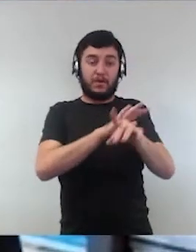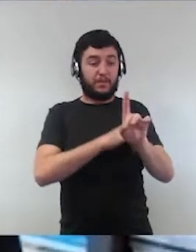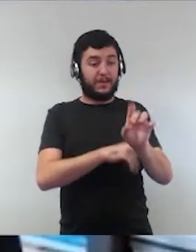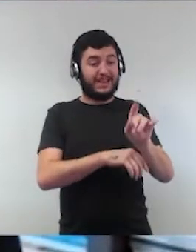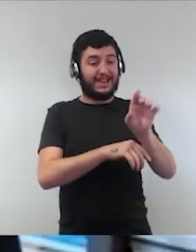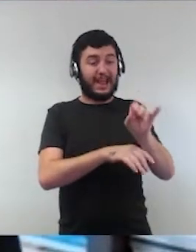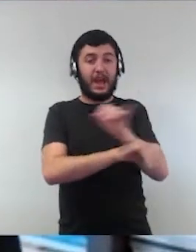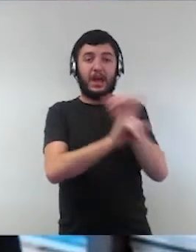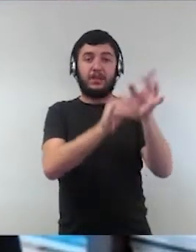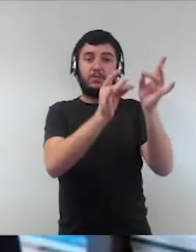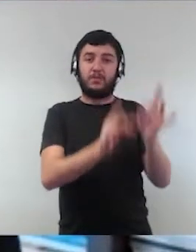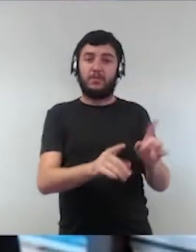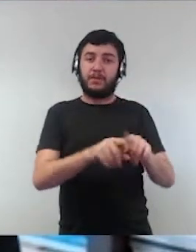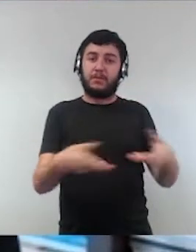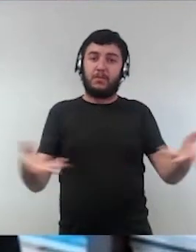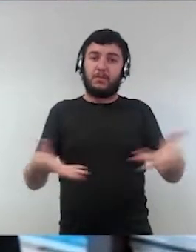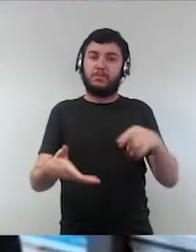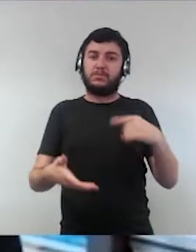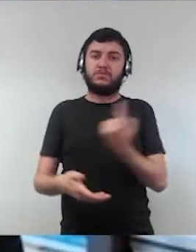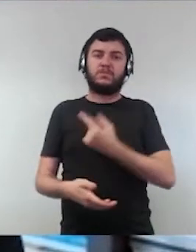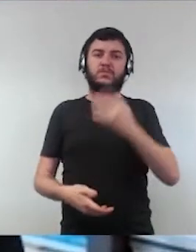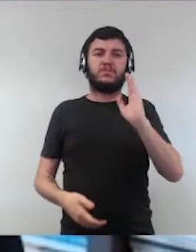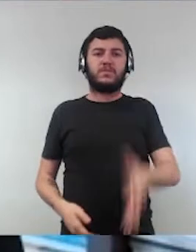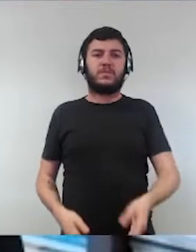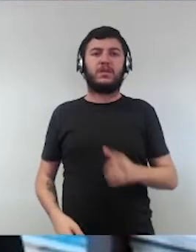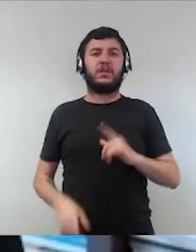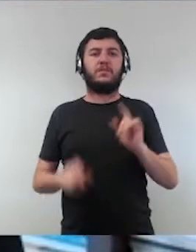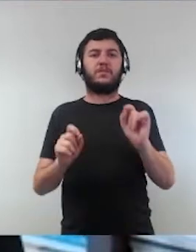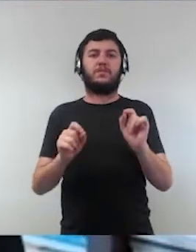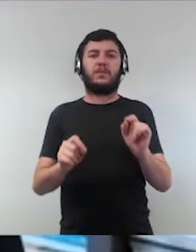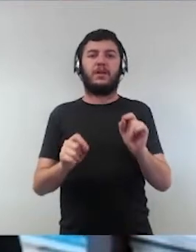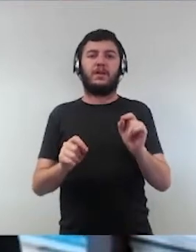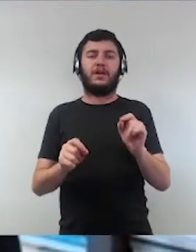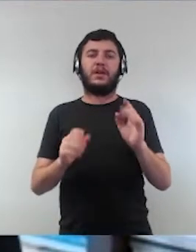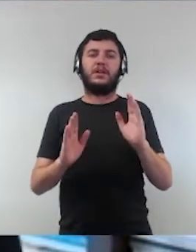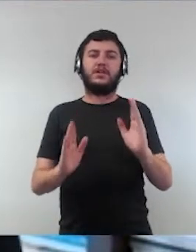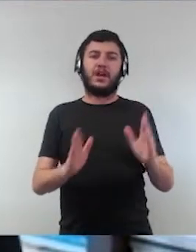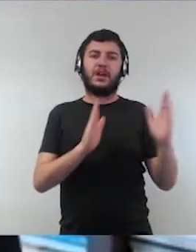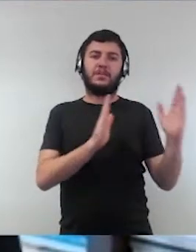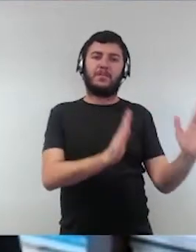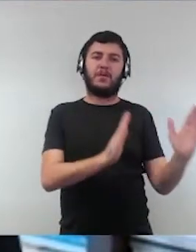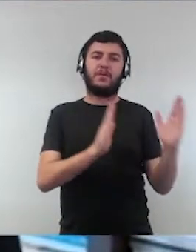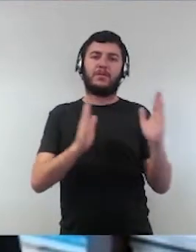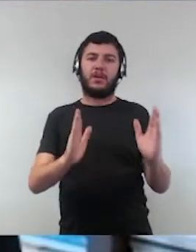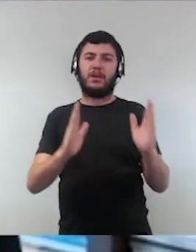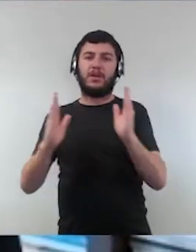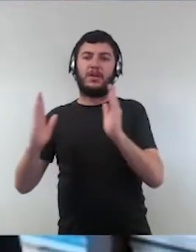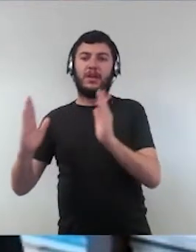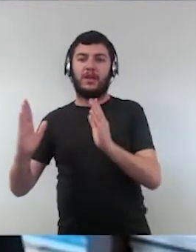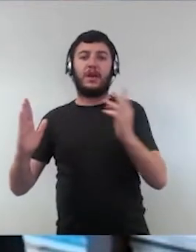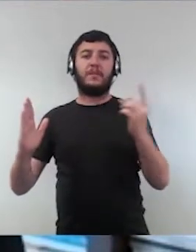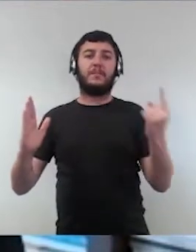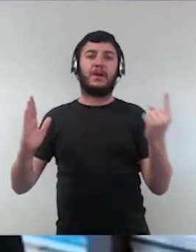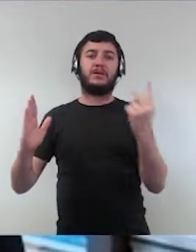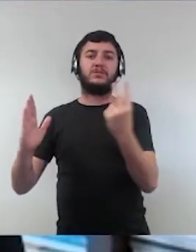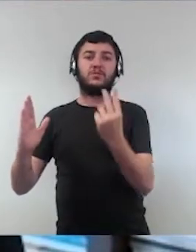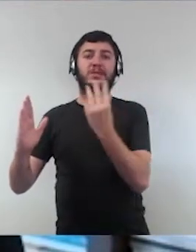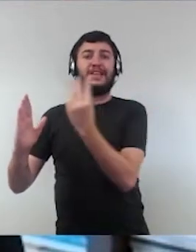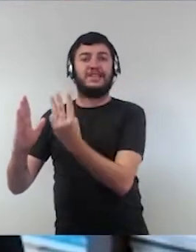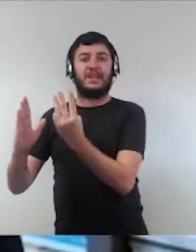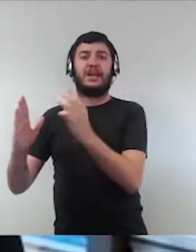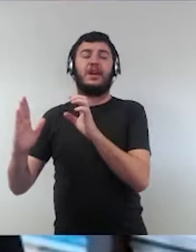no mundo, talvez na terceira onda de proteção de dados, a primeira tendo começado na década de 70, quando ainda